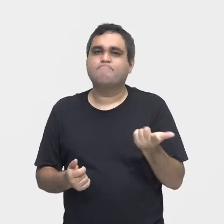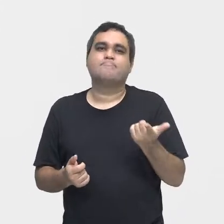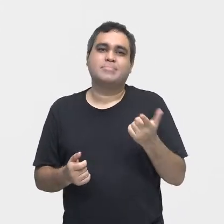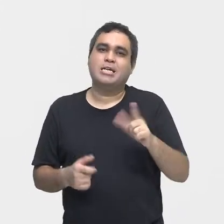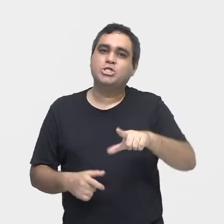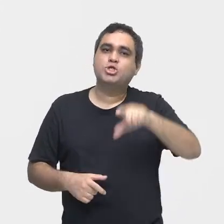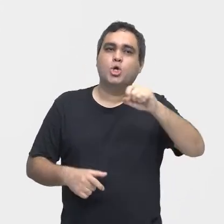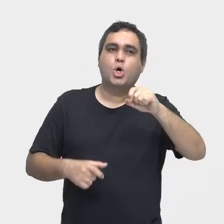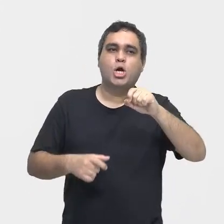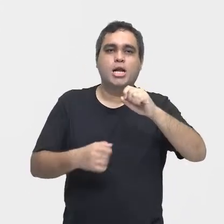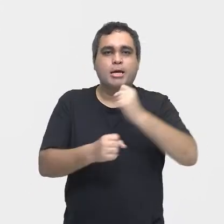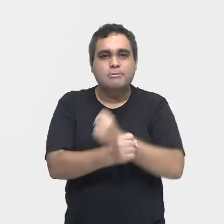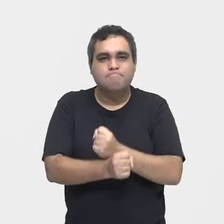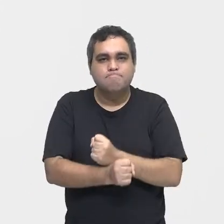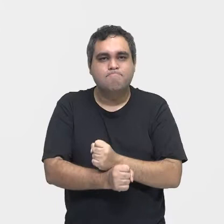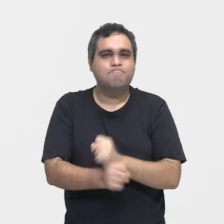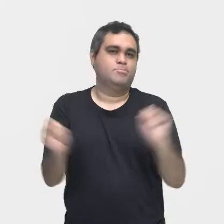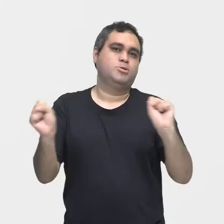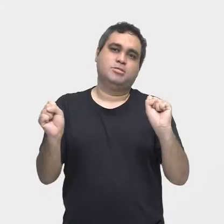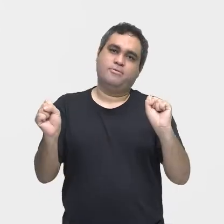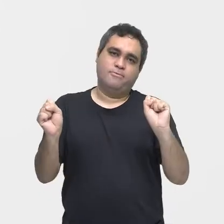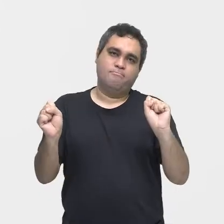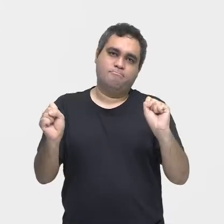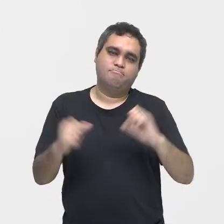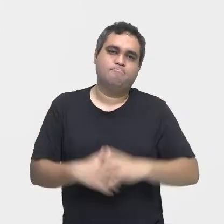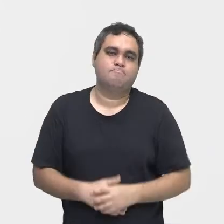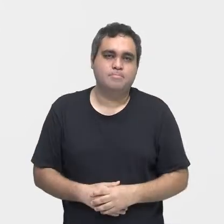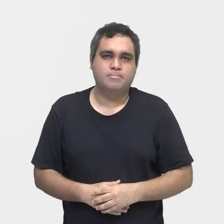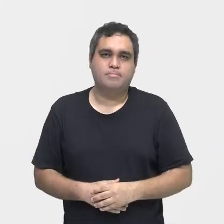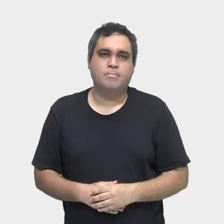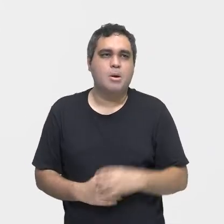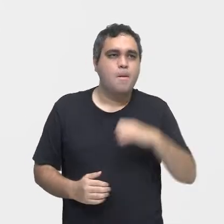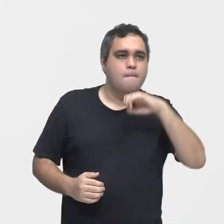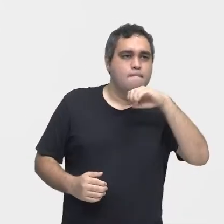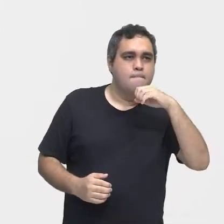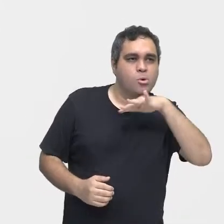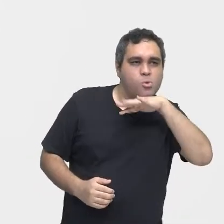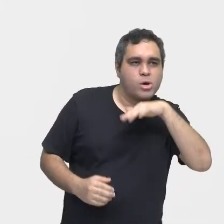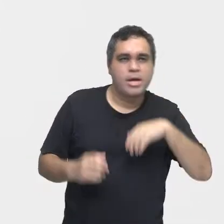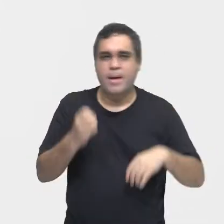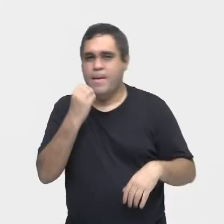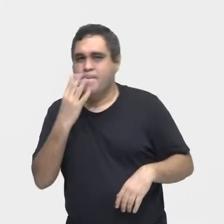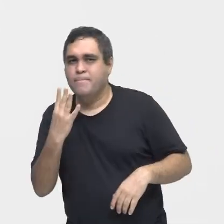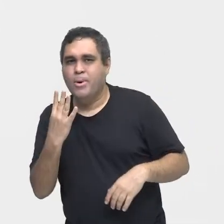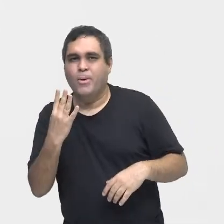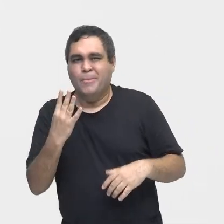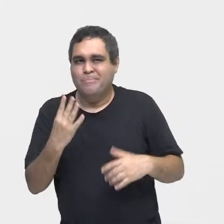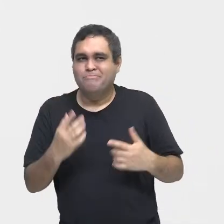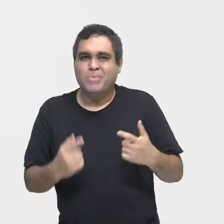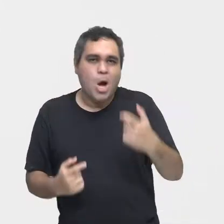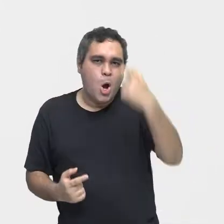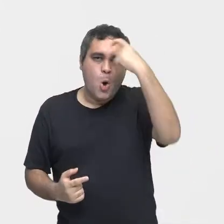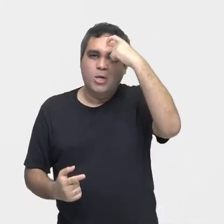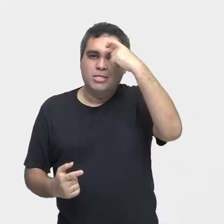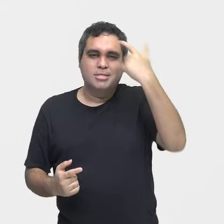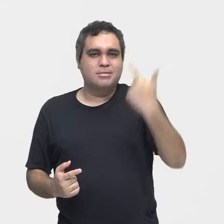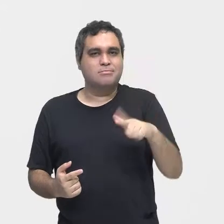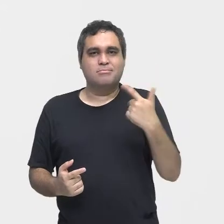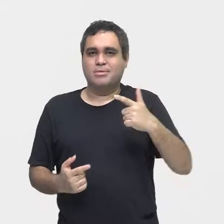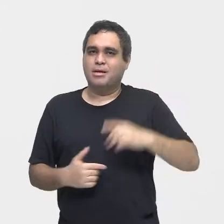impossível decidir entre o bem e o mal. Ou seja, não tenho como ter uma consciência moral. Vocês estão vendo aí